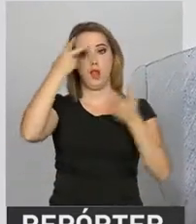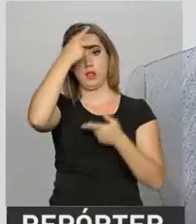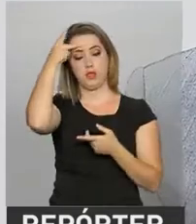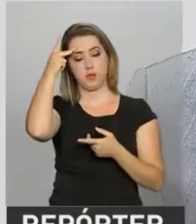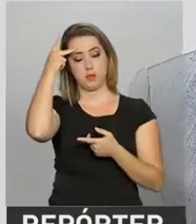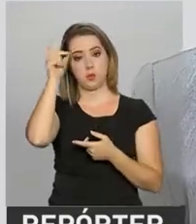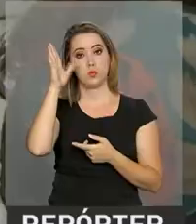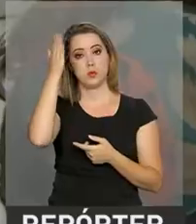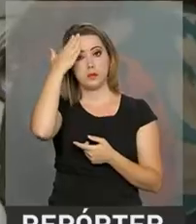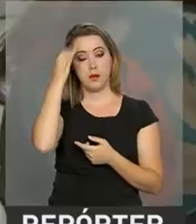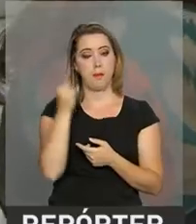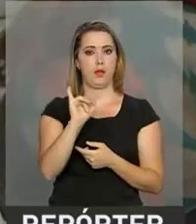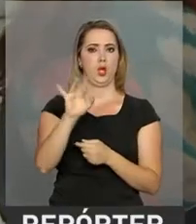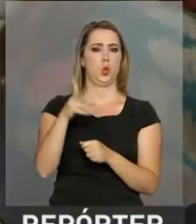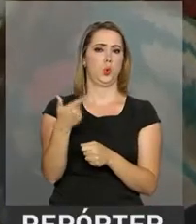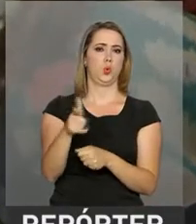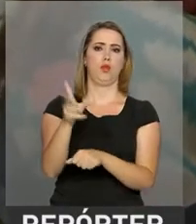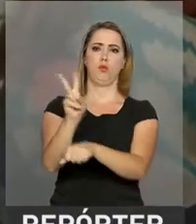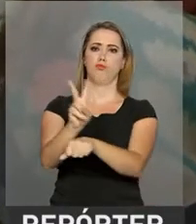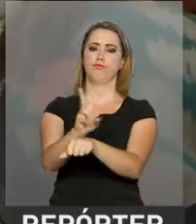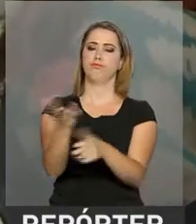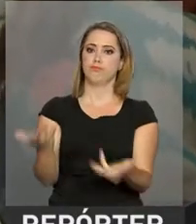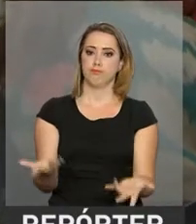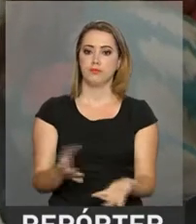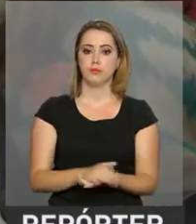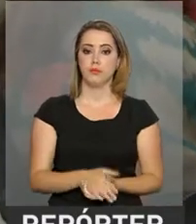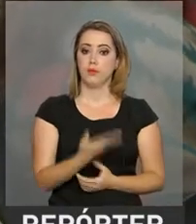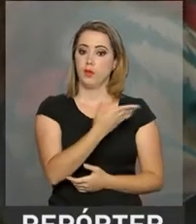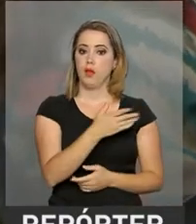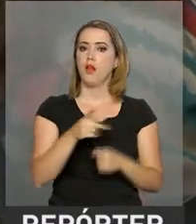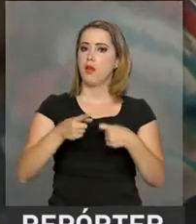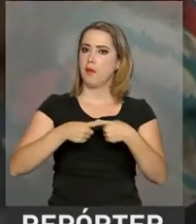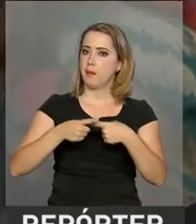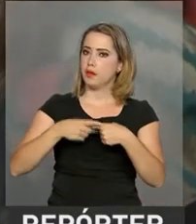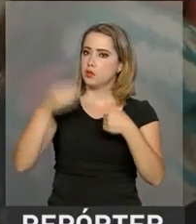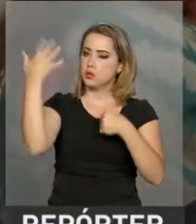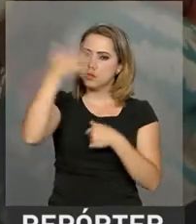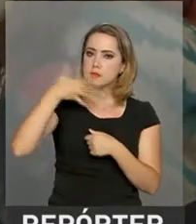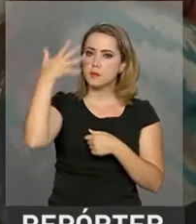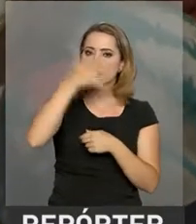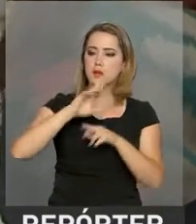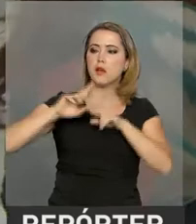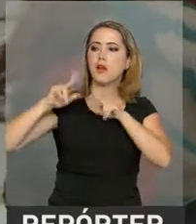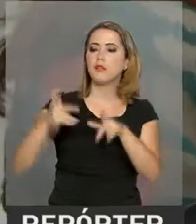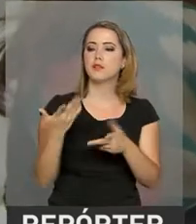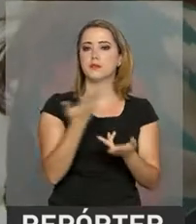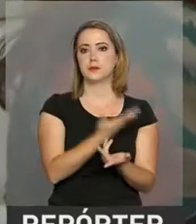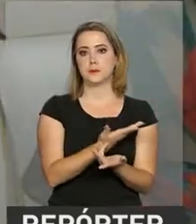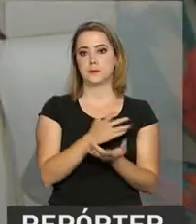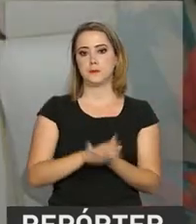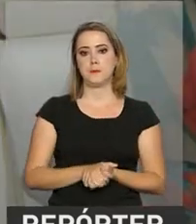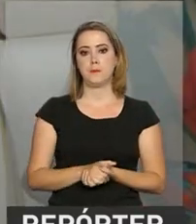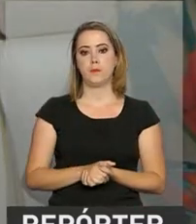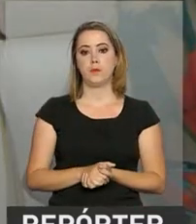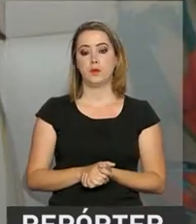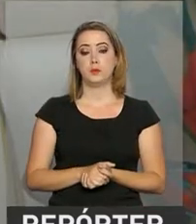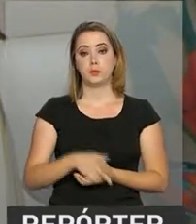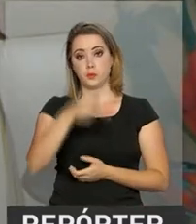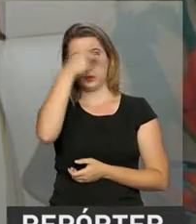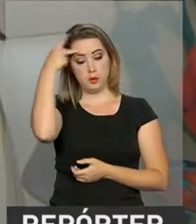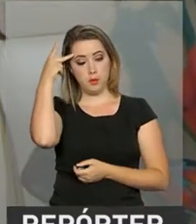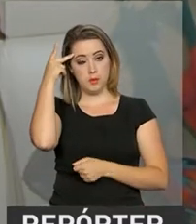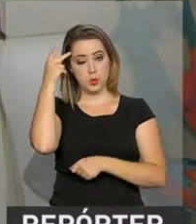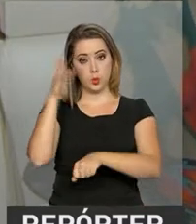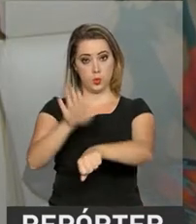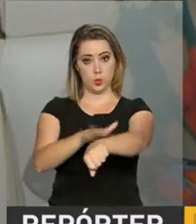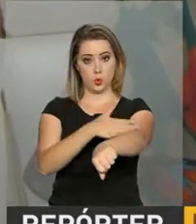não é um protetor solar. Esta dermatologista explica a diferença entre o bronzeador e o protetor solar. Bronzeador